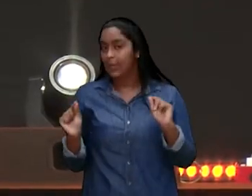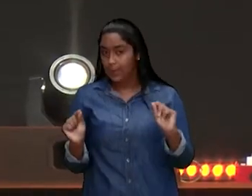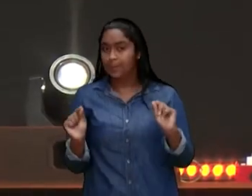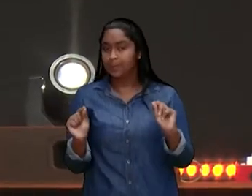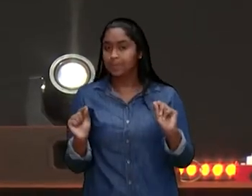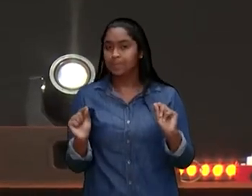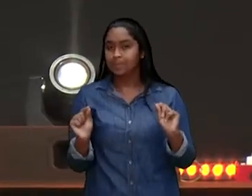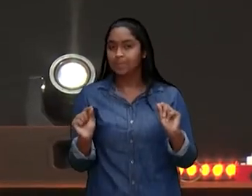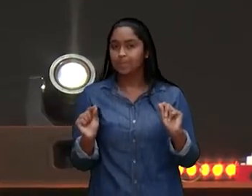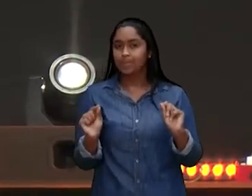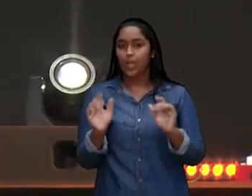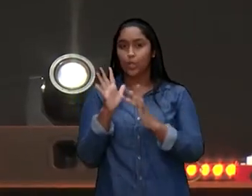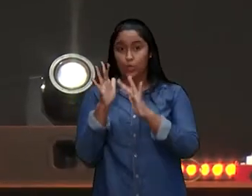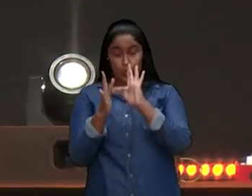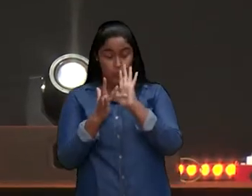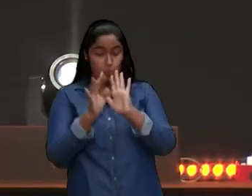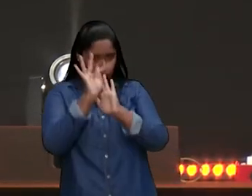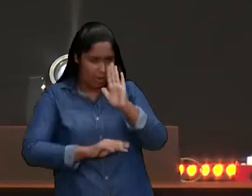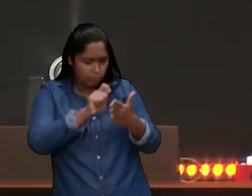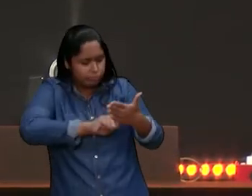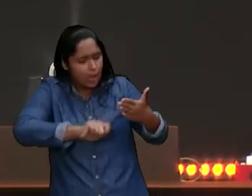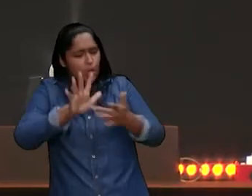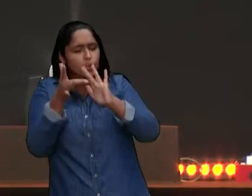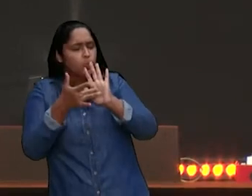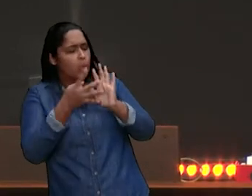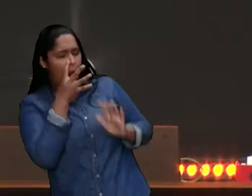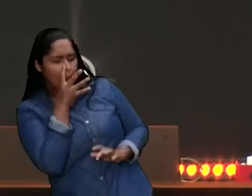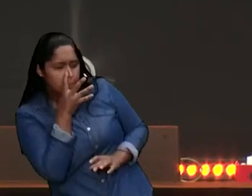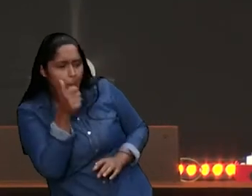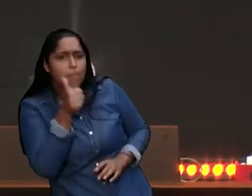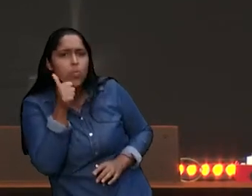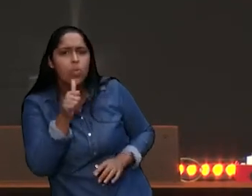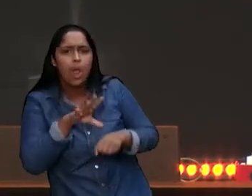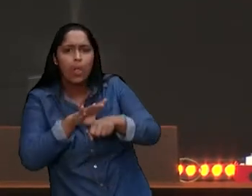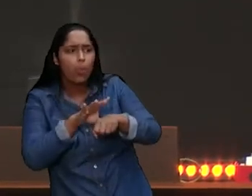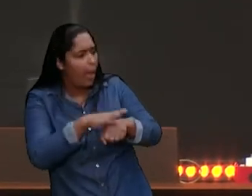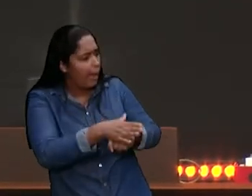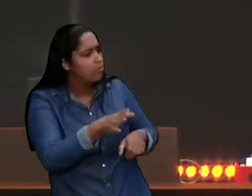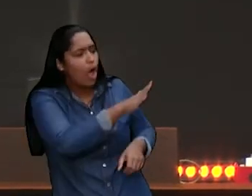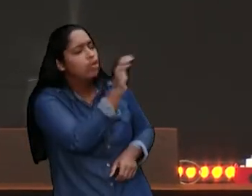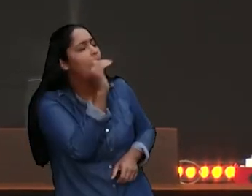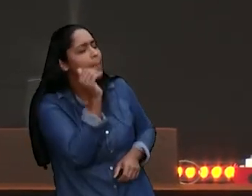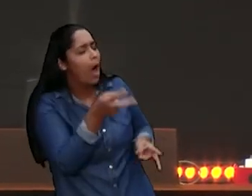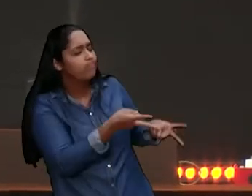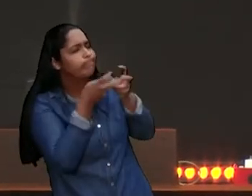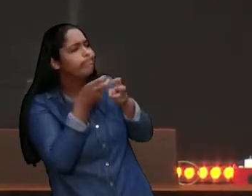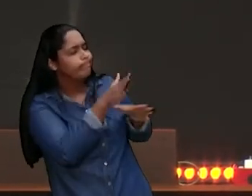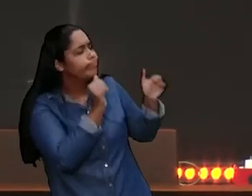assim ao vê-la Jesus chamou a frente a Jesus notou a mulher